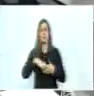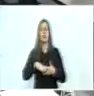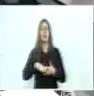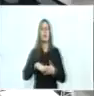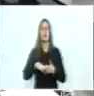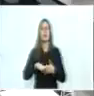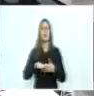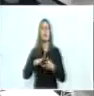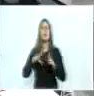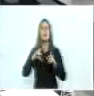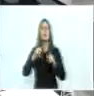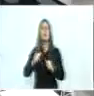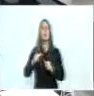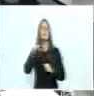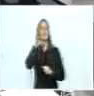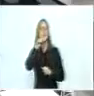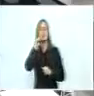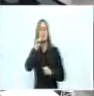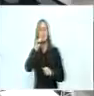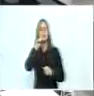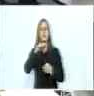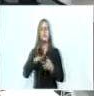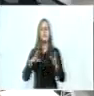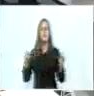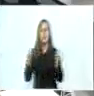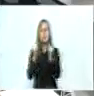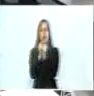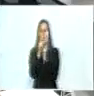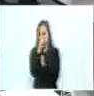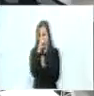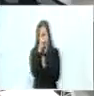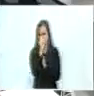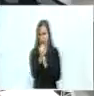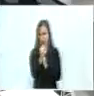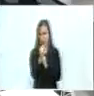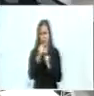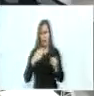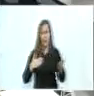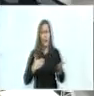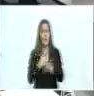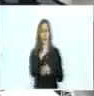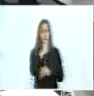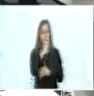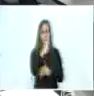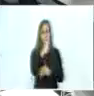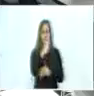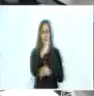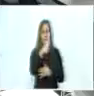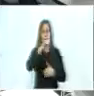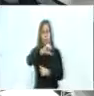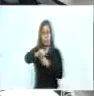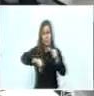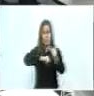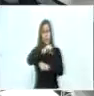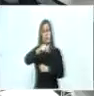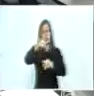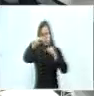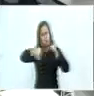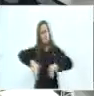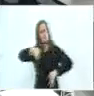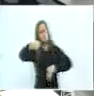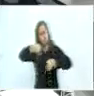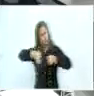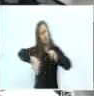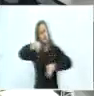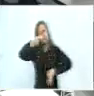municipais. Juntamos nossas forças para que seja aprovado o Legislativo Municipal tal alteração tão justa